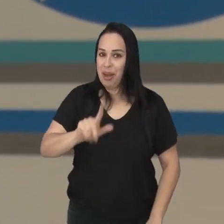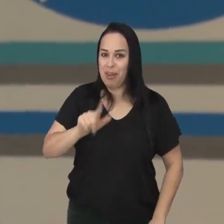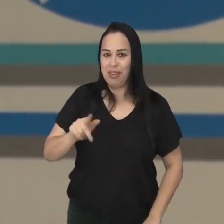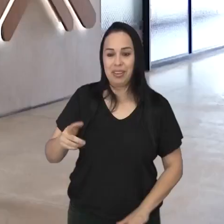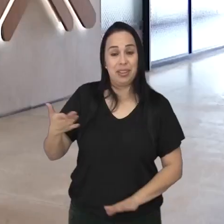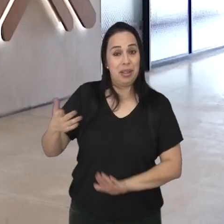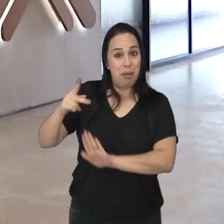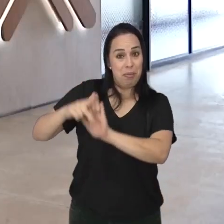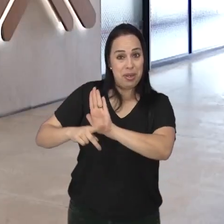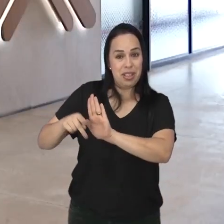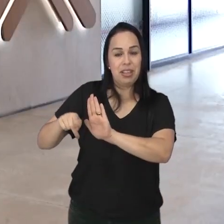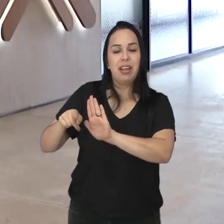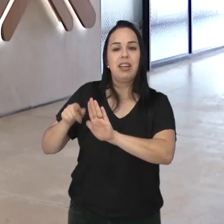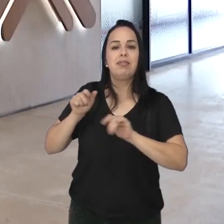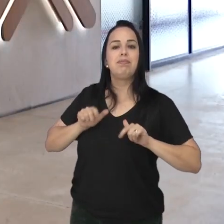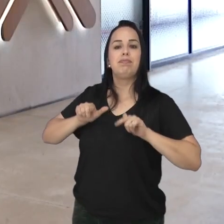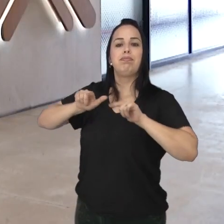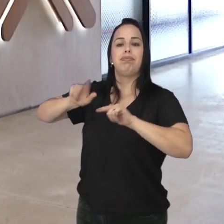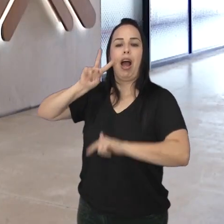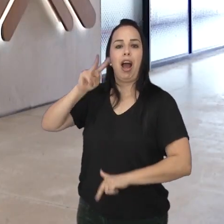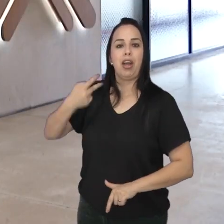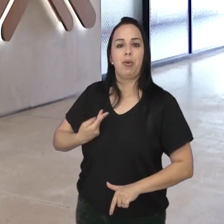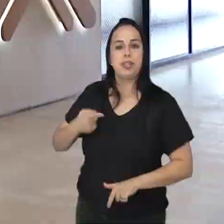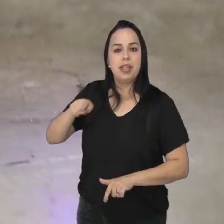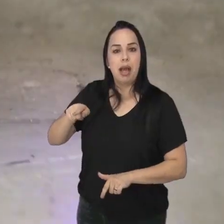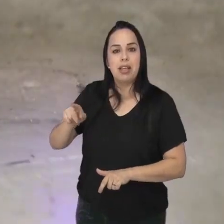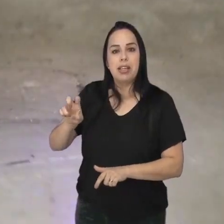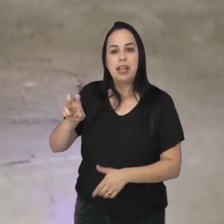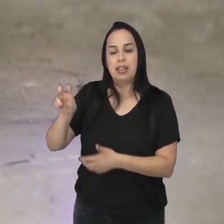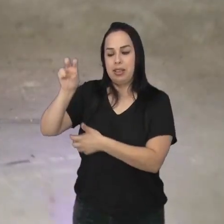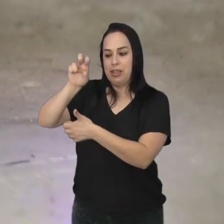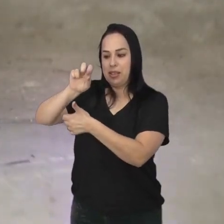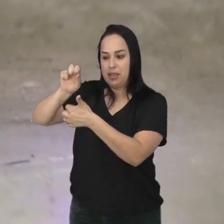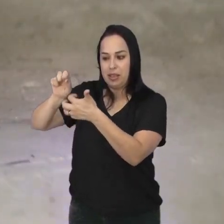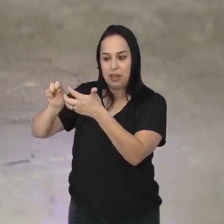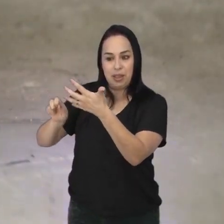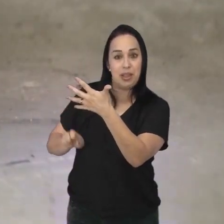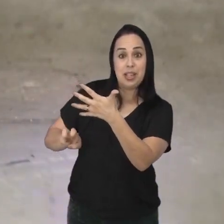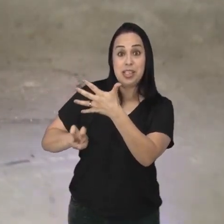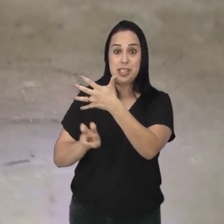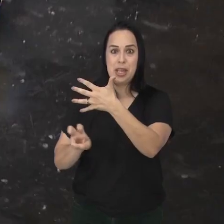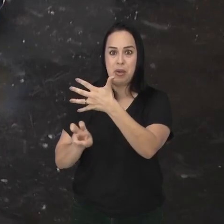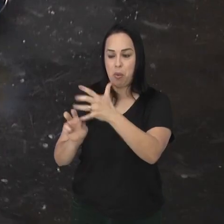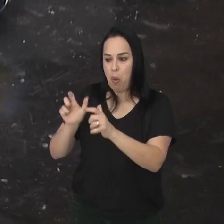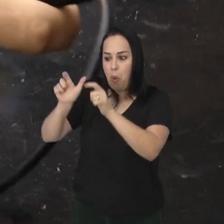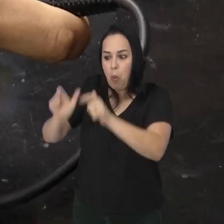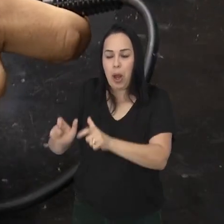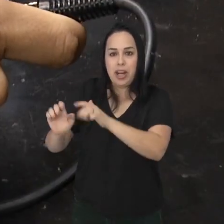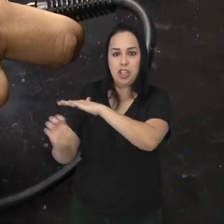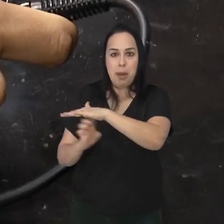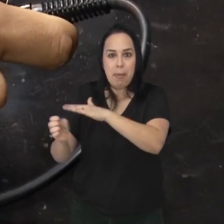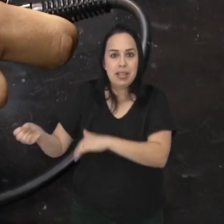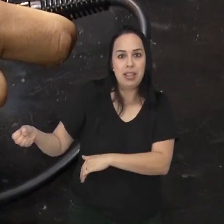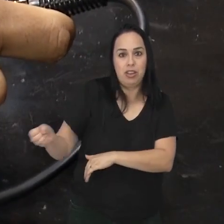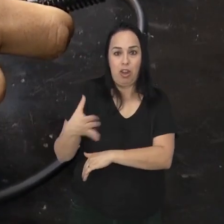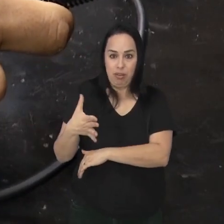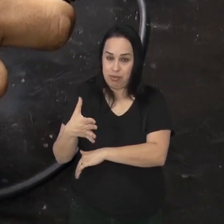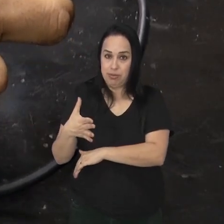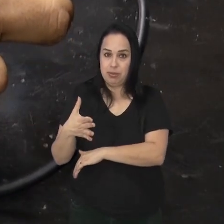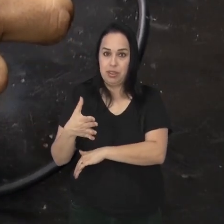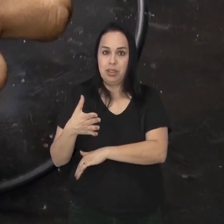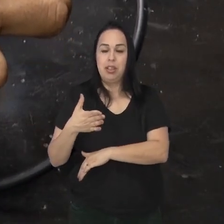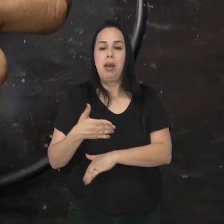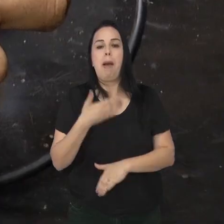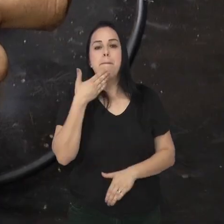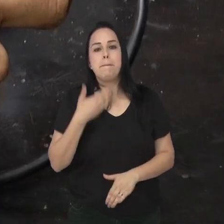propaganda, não. É que o programa Nexus foi reconhecido como uma das 5 melhores incubadoras de negócios privados do mundo, de acordo